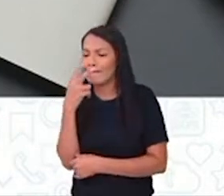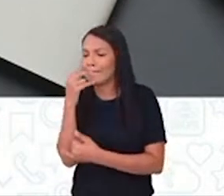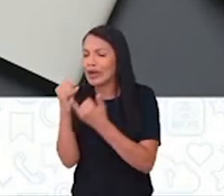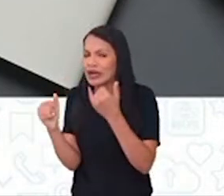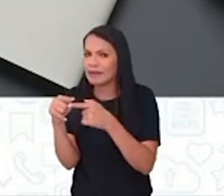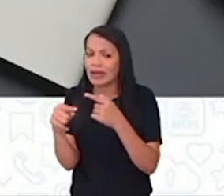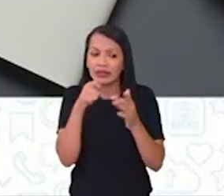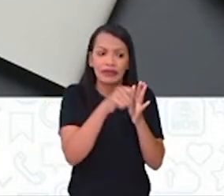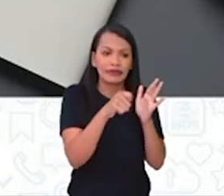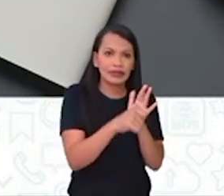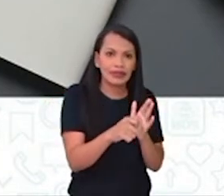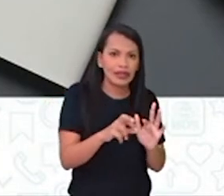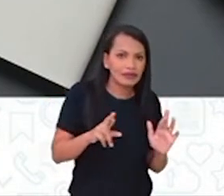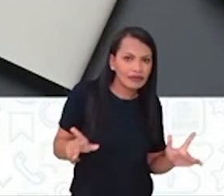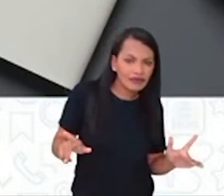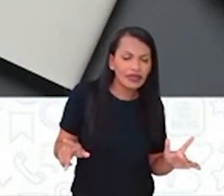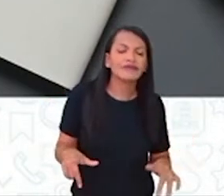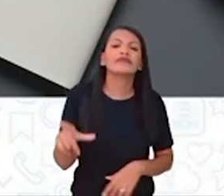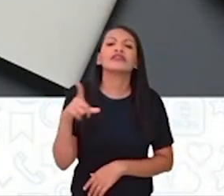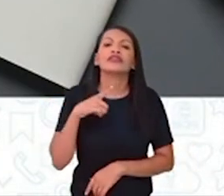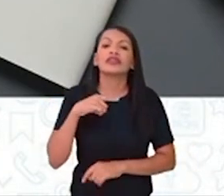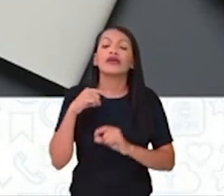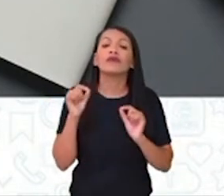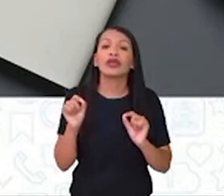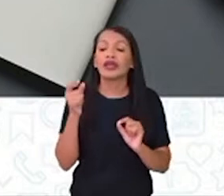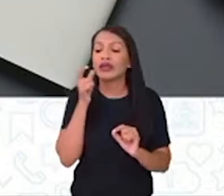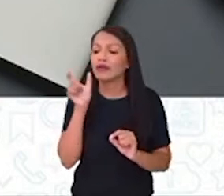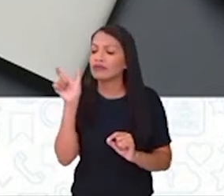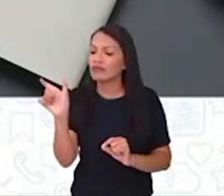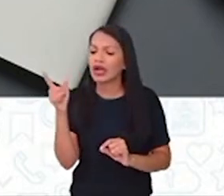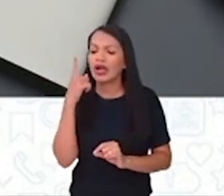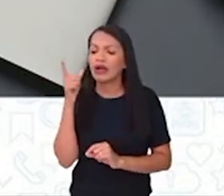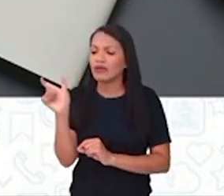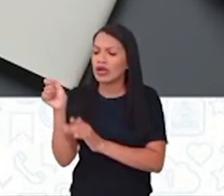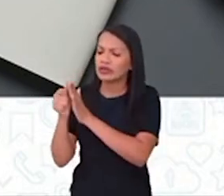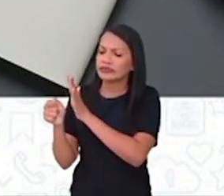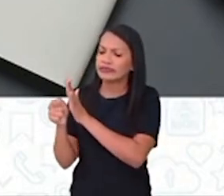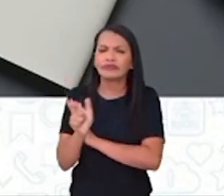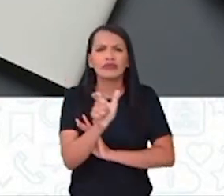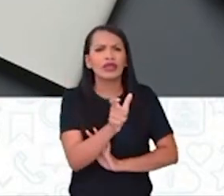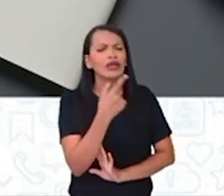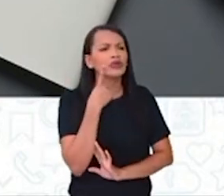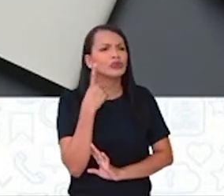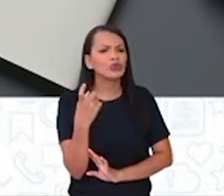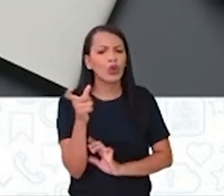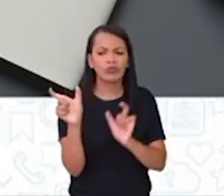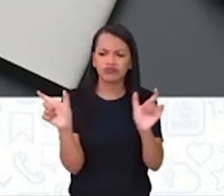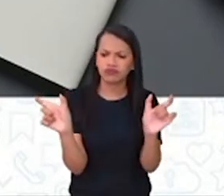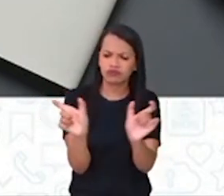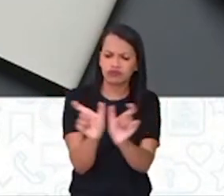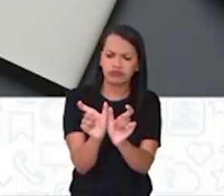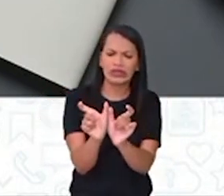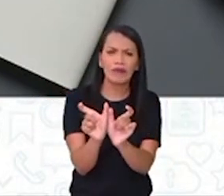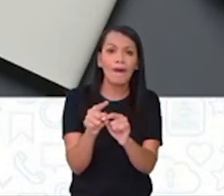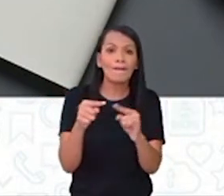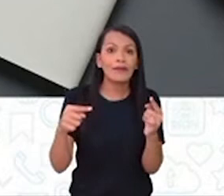diferentes. Há palavras que têm, na verdade, a grafia igual, mas sentidos diferentes, sons diferentes, a gente vai ver isso tudo. Porque parece,